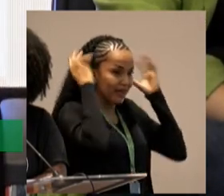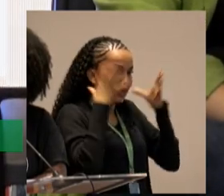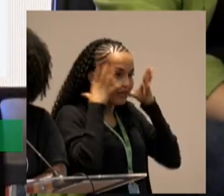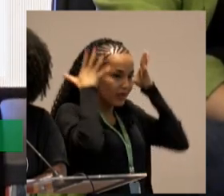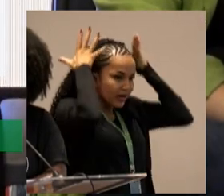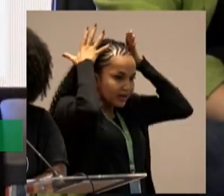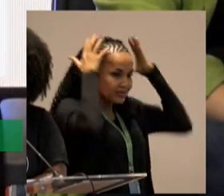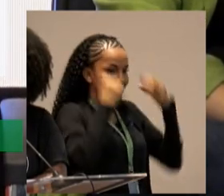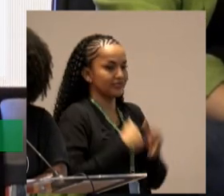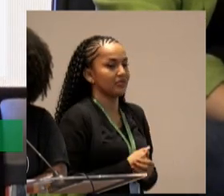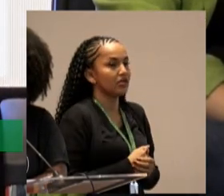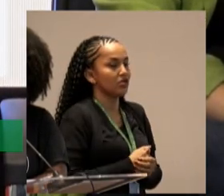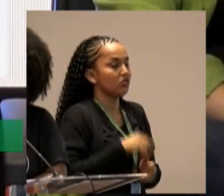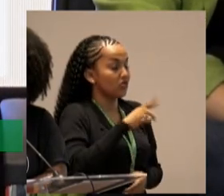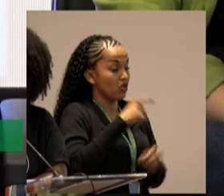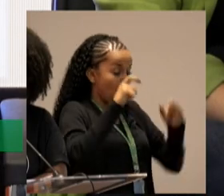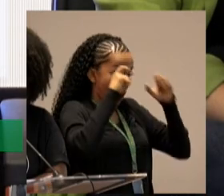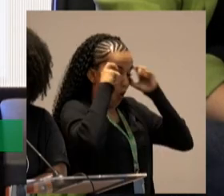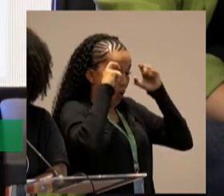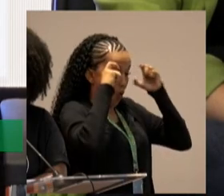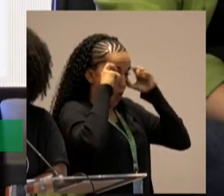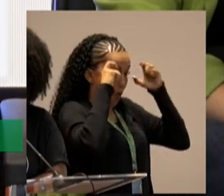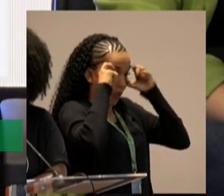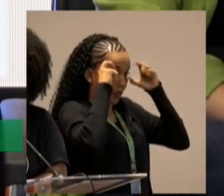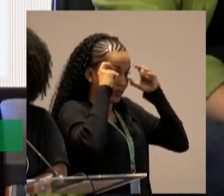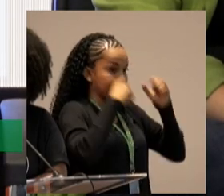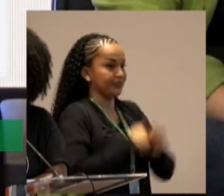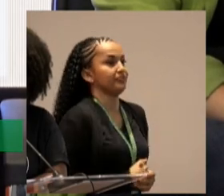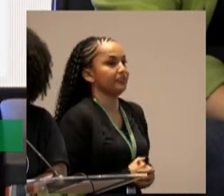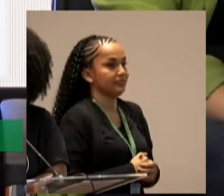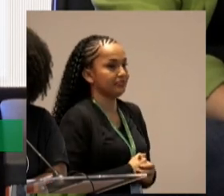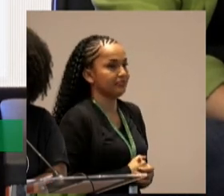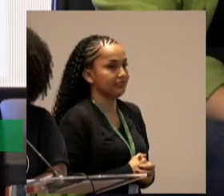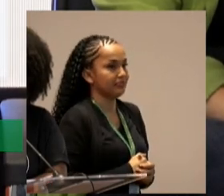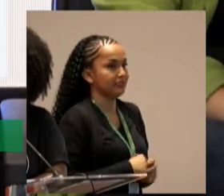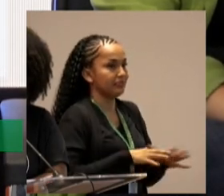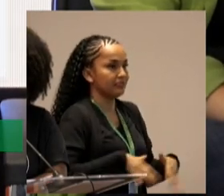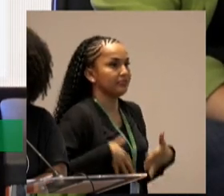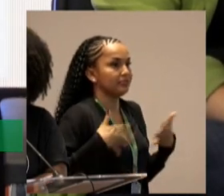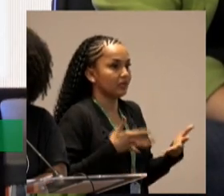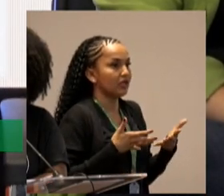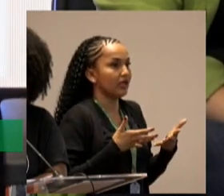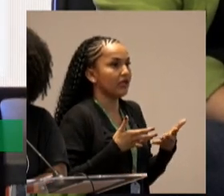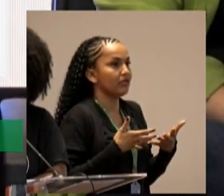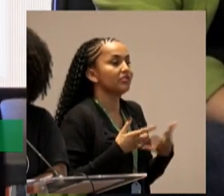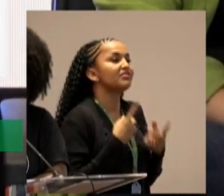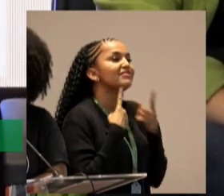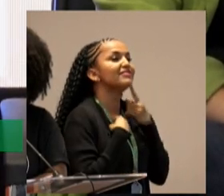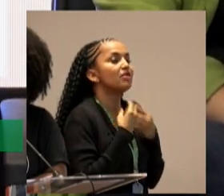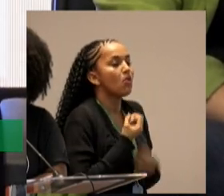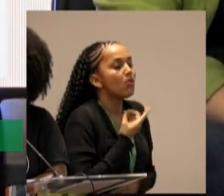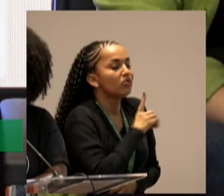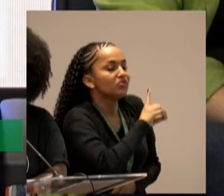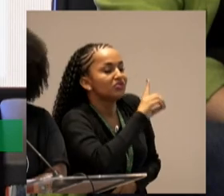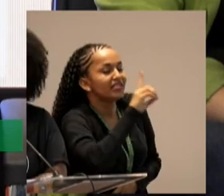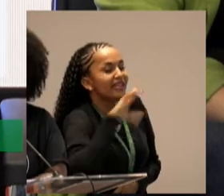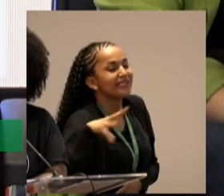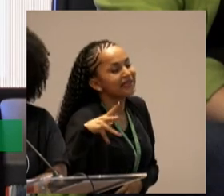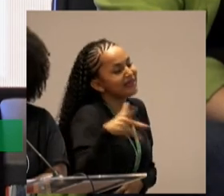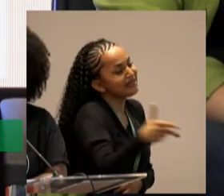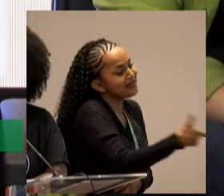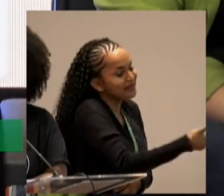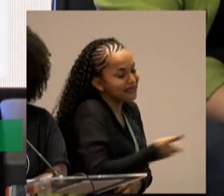preso e de óculos. E quero desejar um bom dia a todos e a